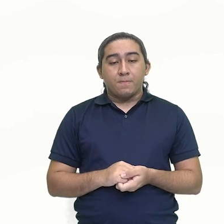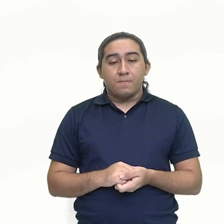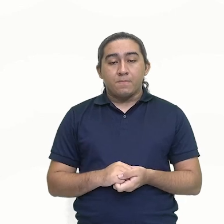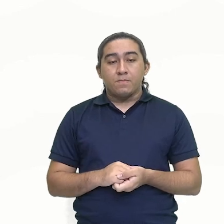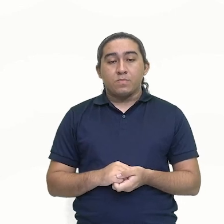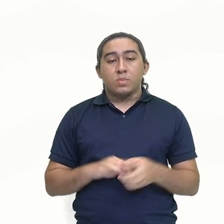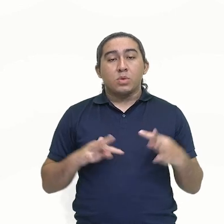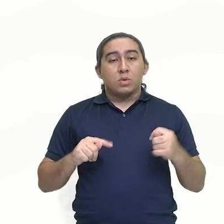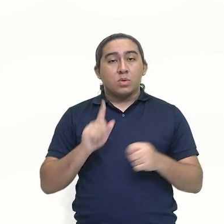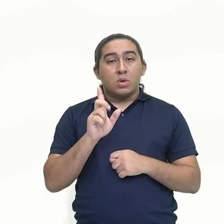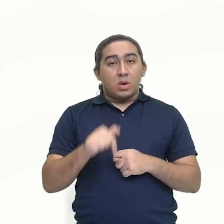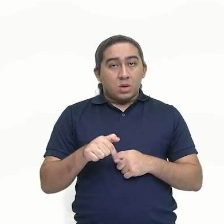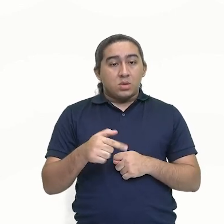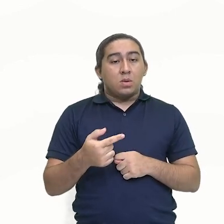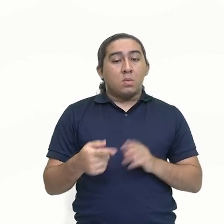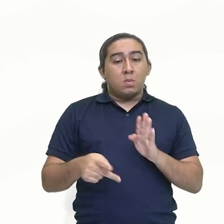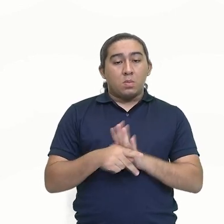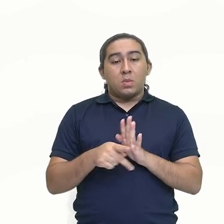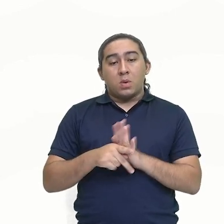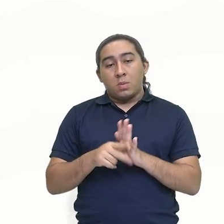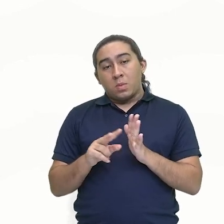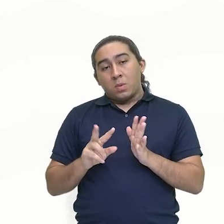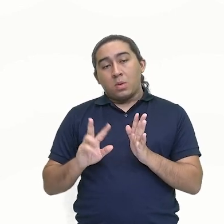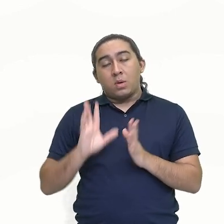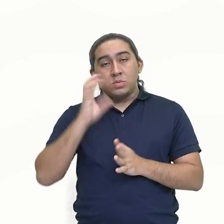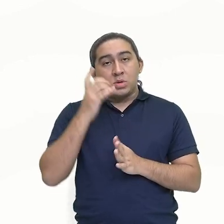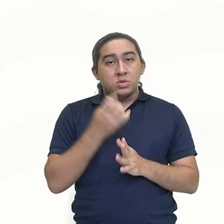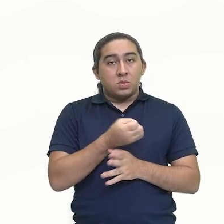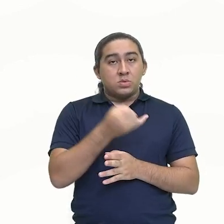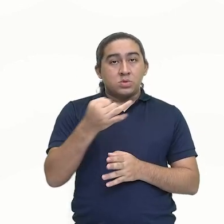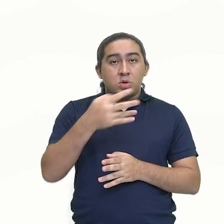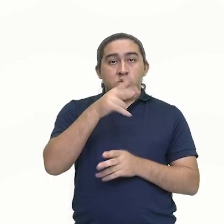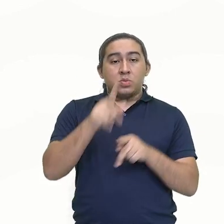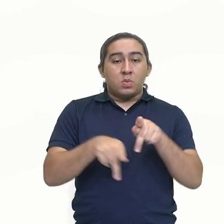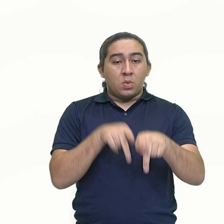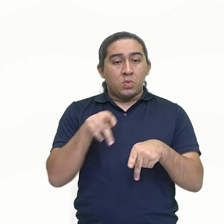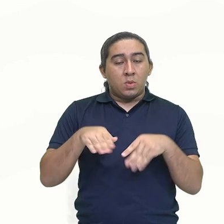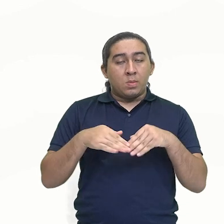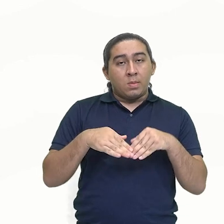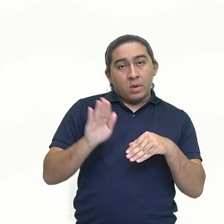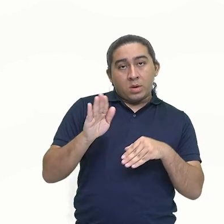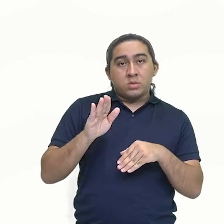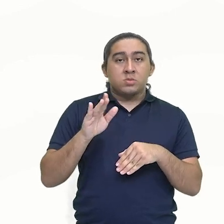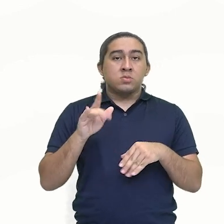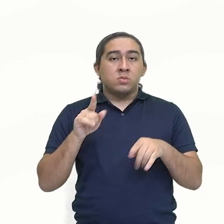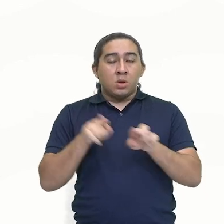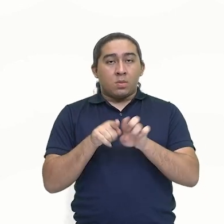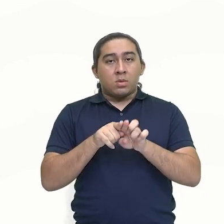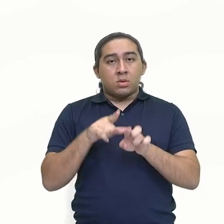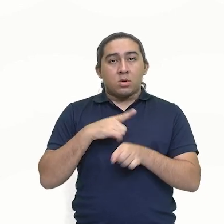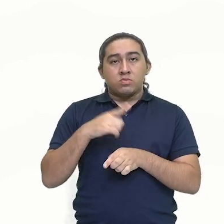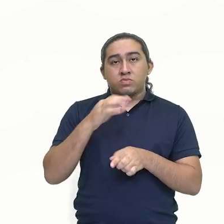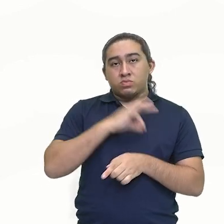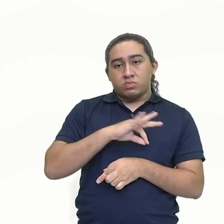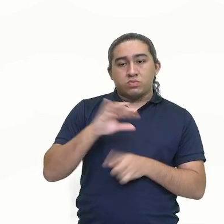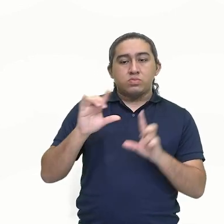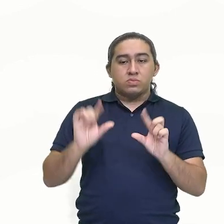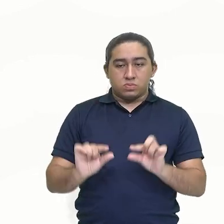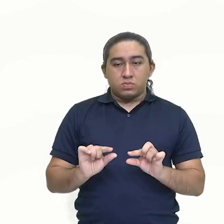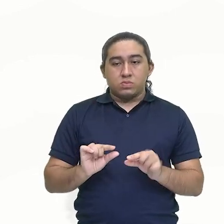essa população ali, vai puxando a quantidade da população cada vez maior, mas com a renda menor. A